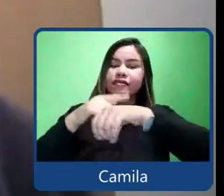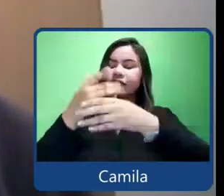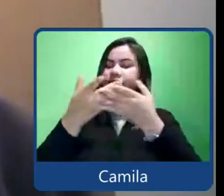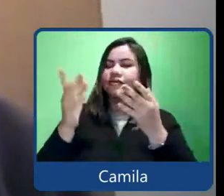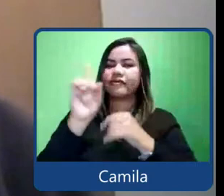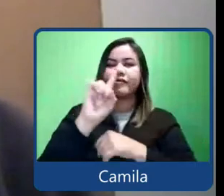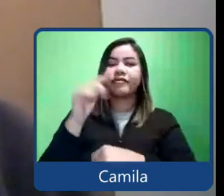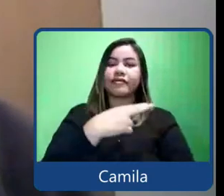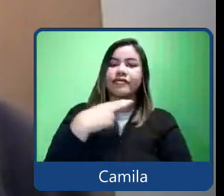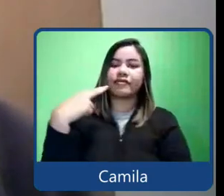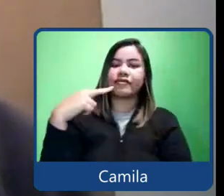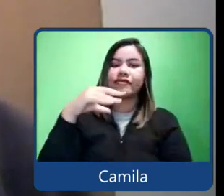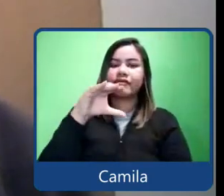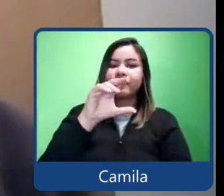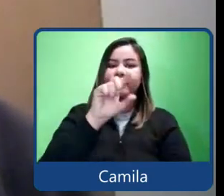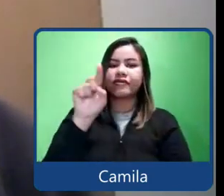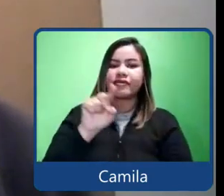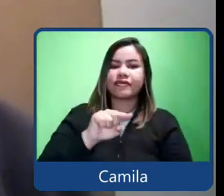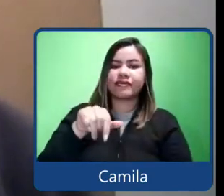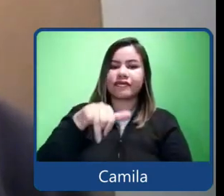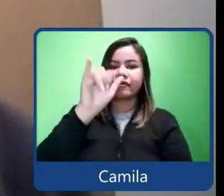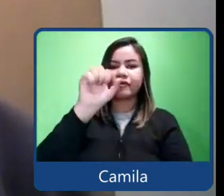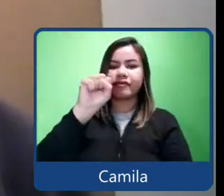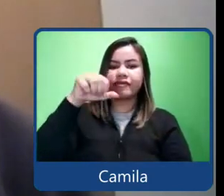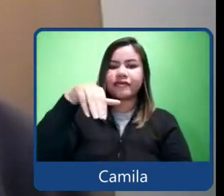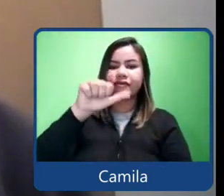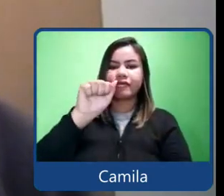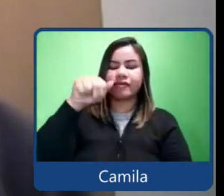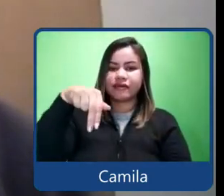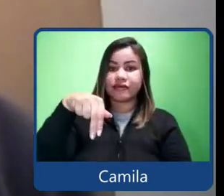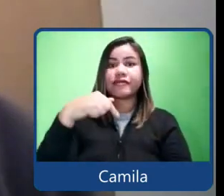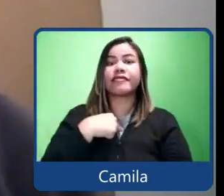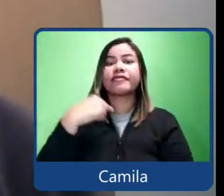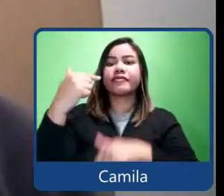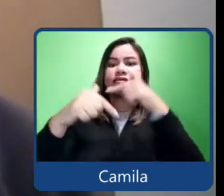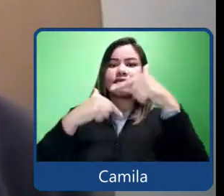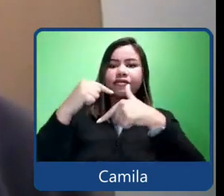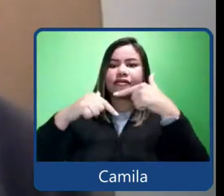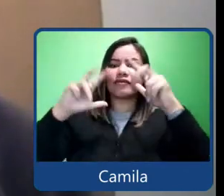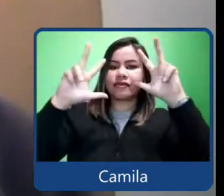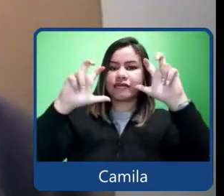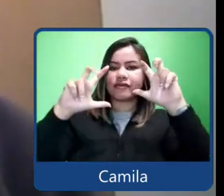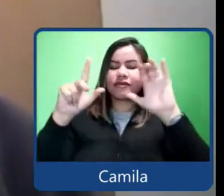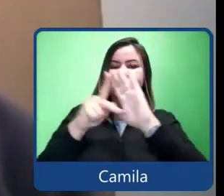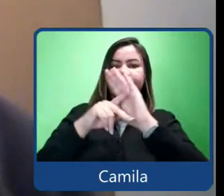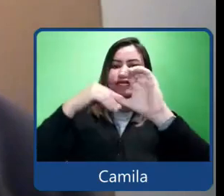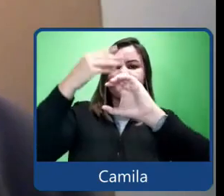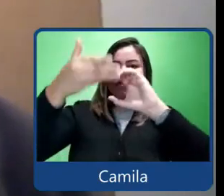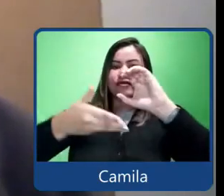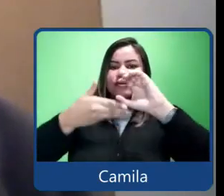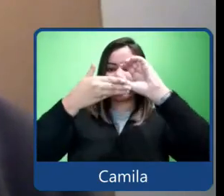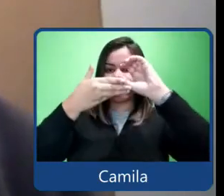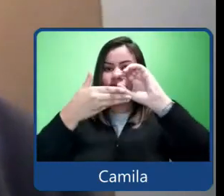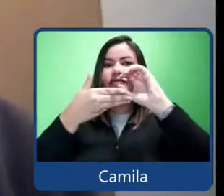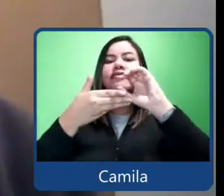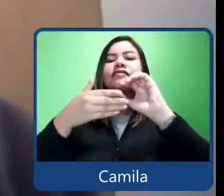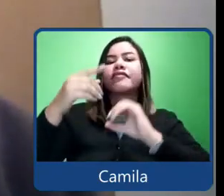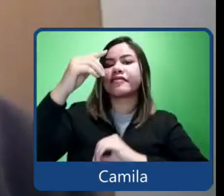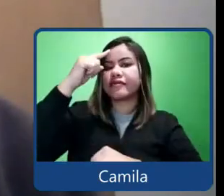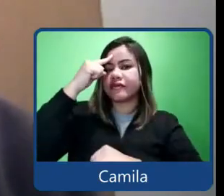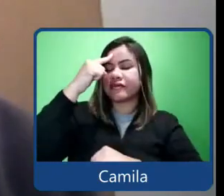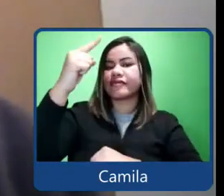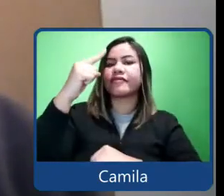campus Diadema da universidade, trabalho com a temática da sustentabilidade e principalmente vinculado ao curso de Ciências Ambientais da